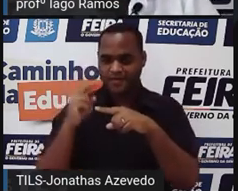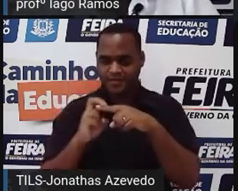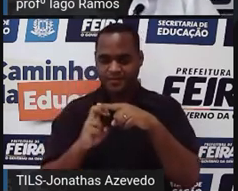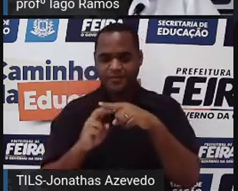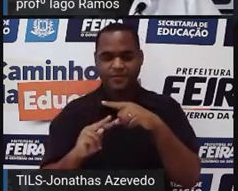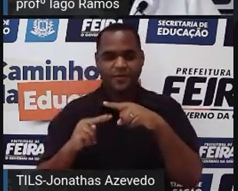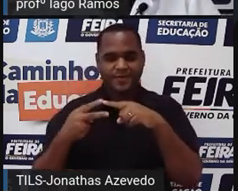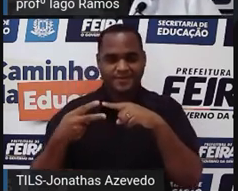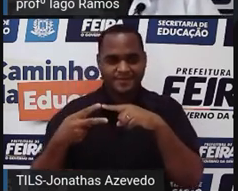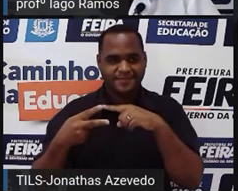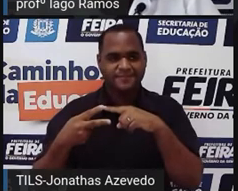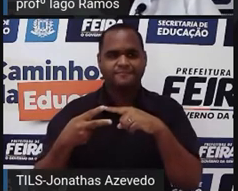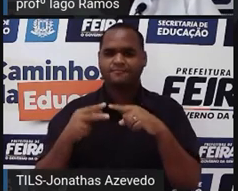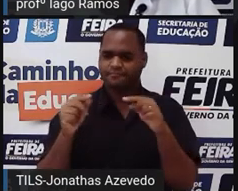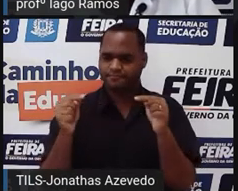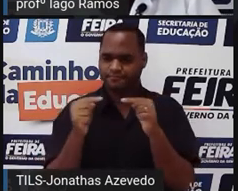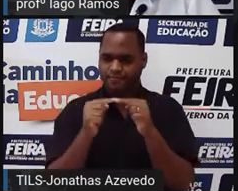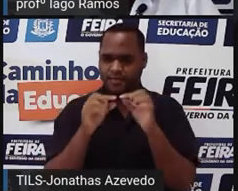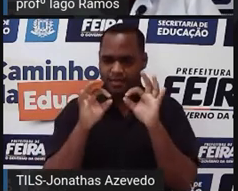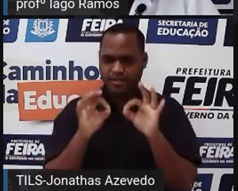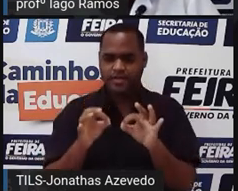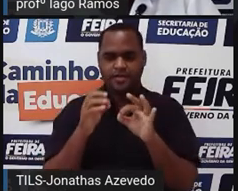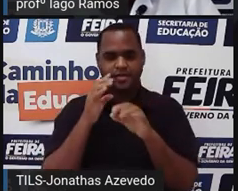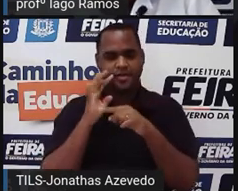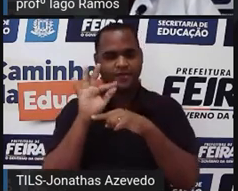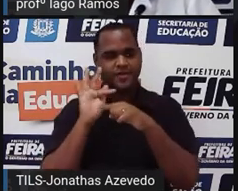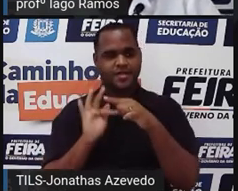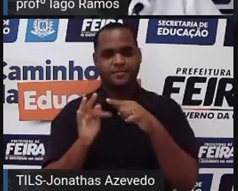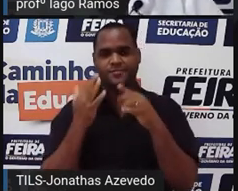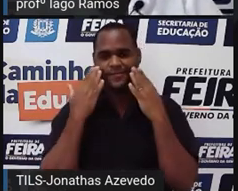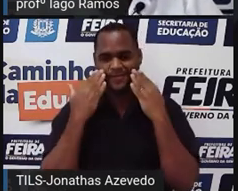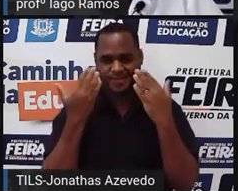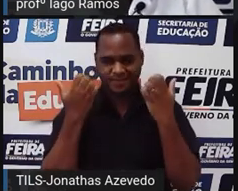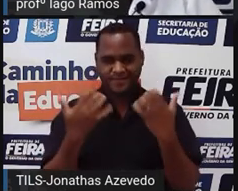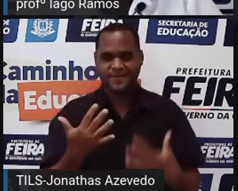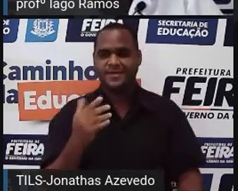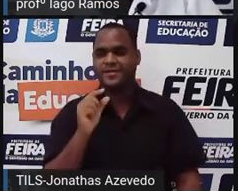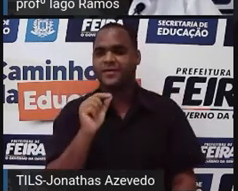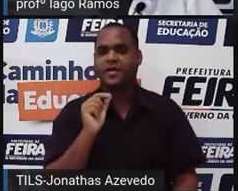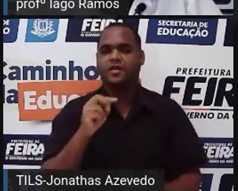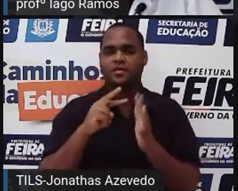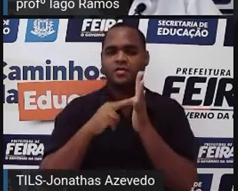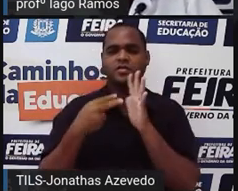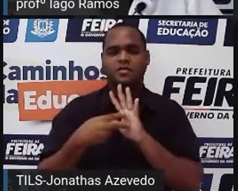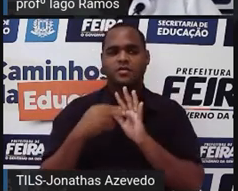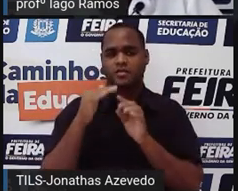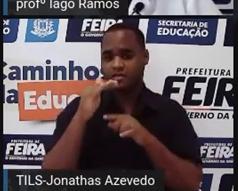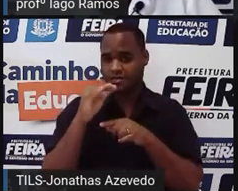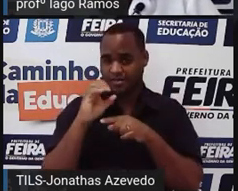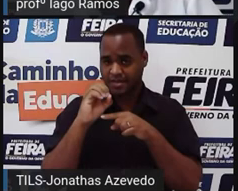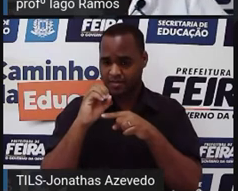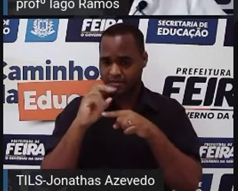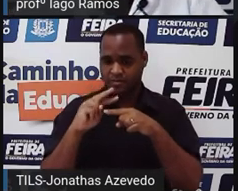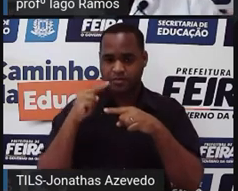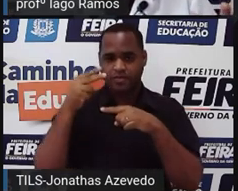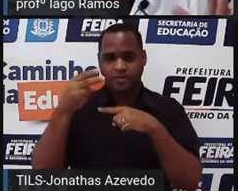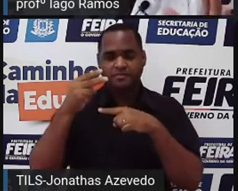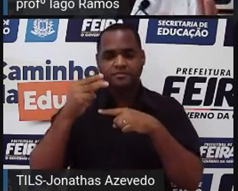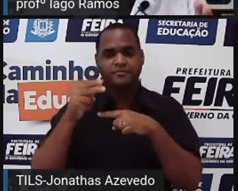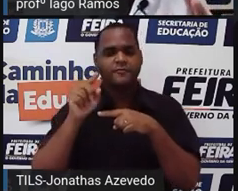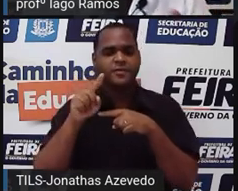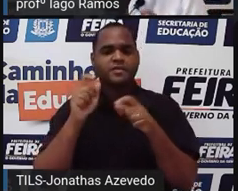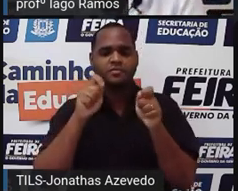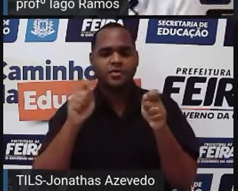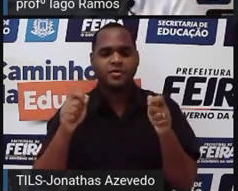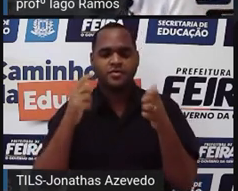elevado a 2. Eu prefiro essa notação de fração, certo? O que é que significa 10 elevado a 2? É você